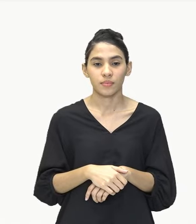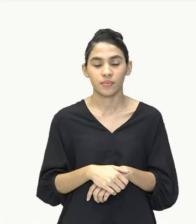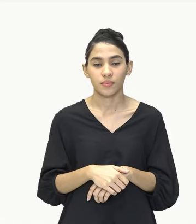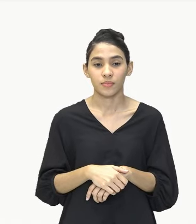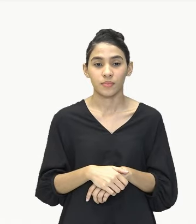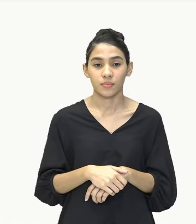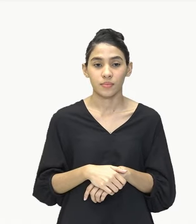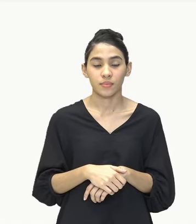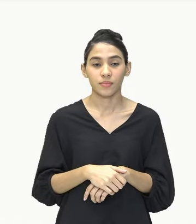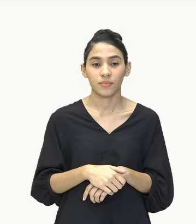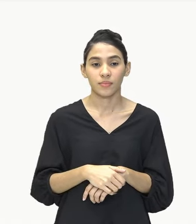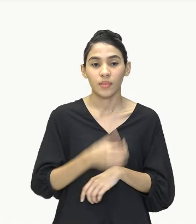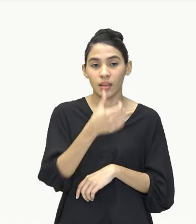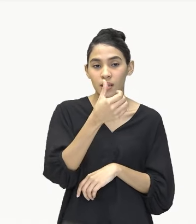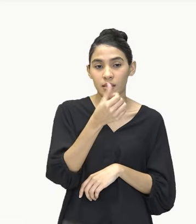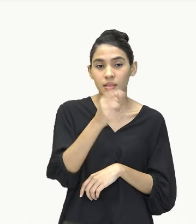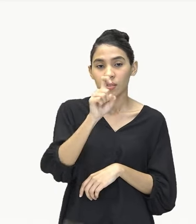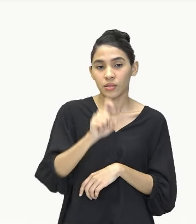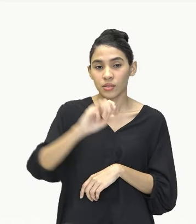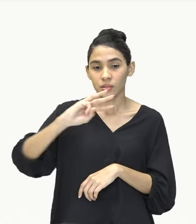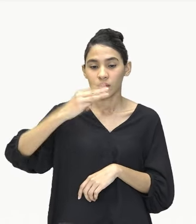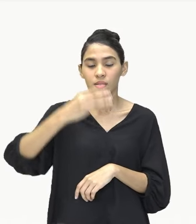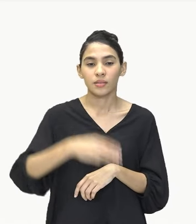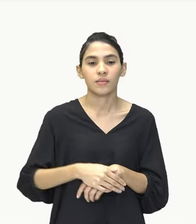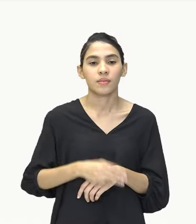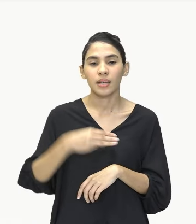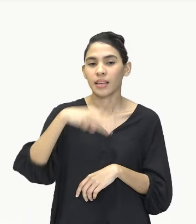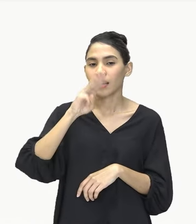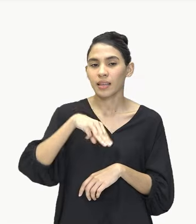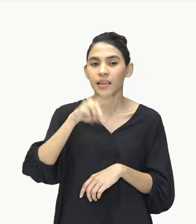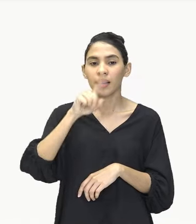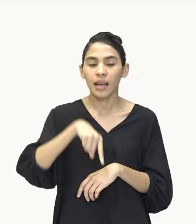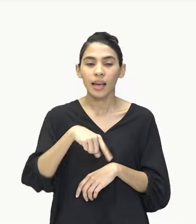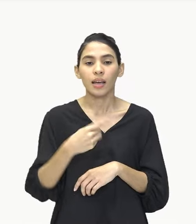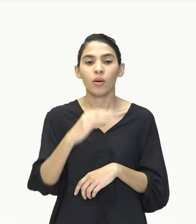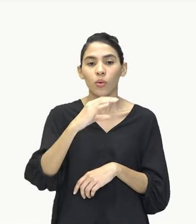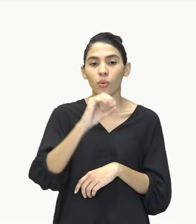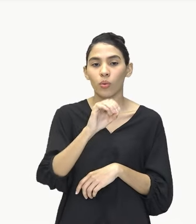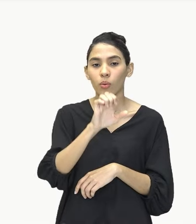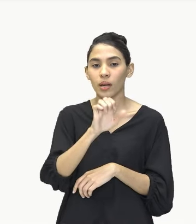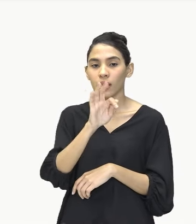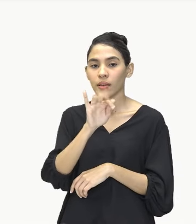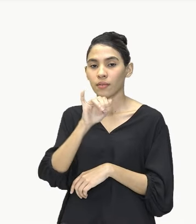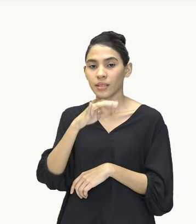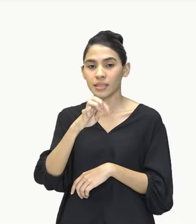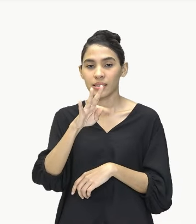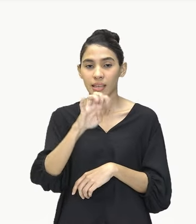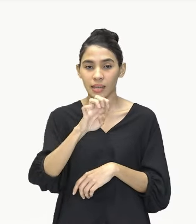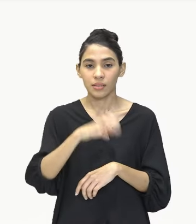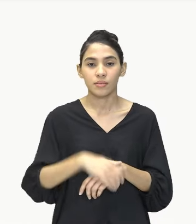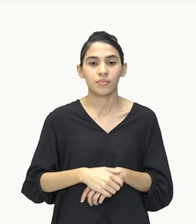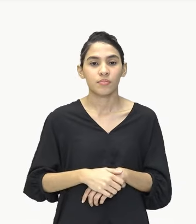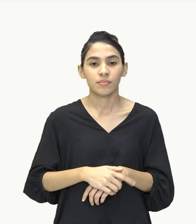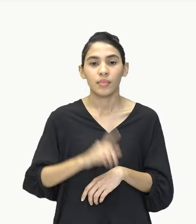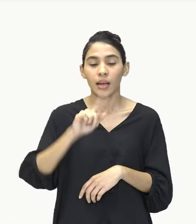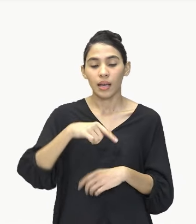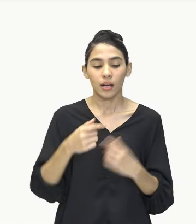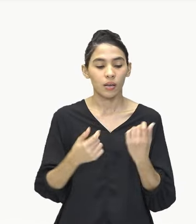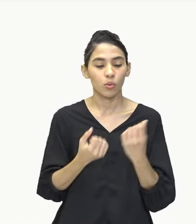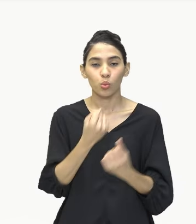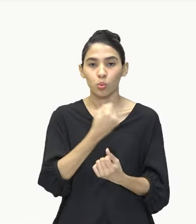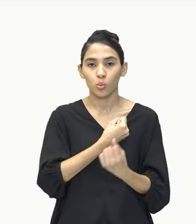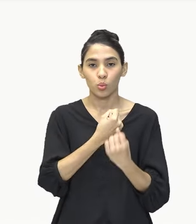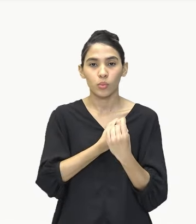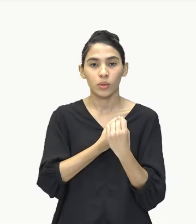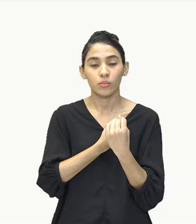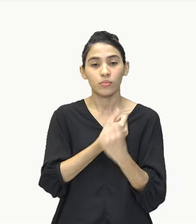Desse primeiro, quem é o coeficiente? O coeficiente é o número que vem à frente,